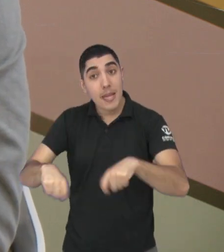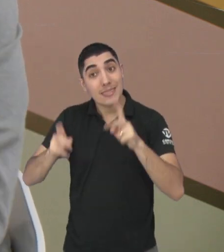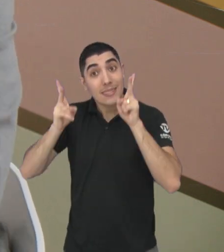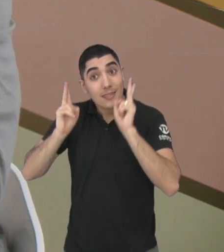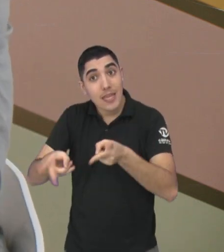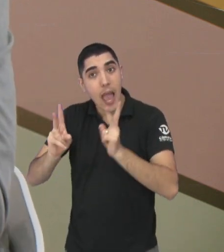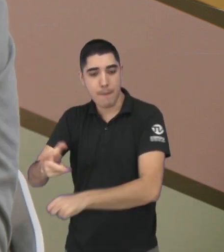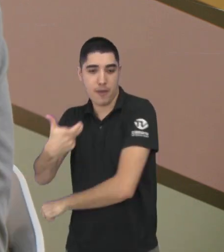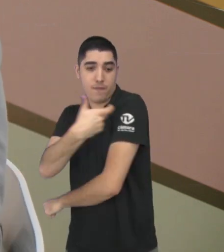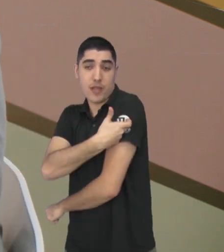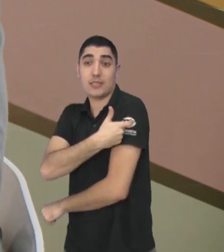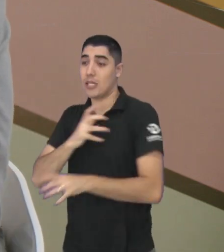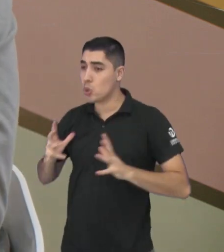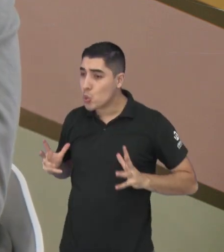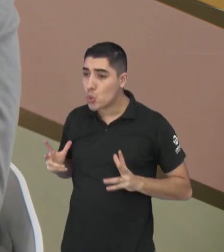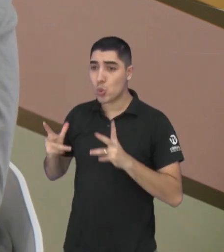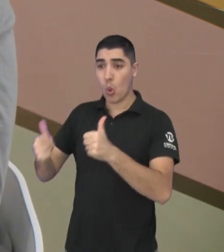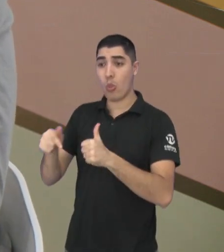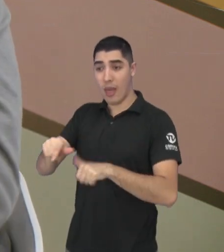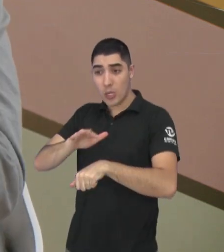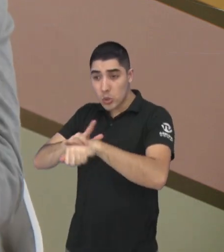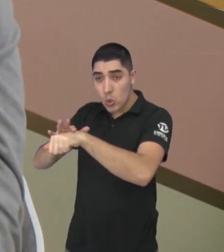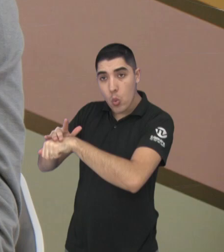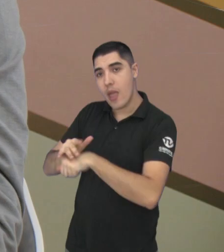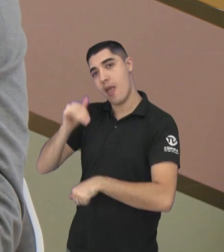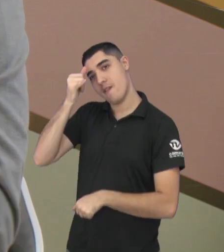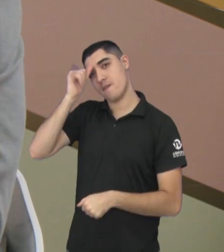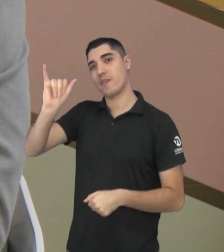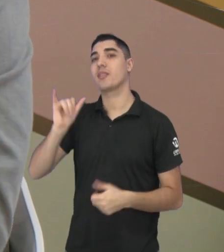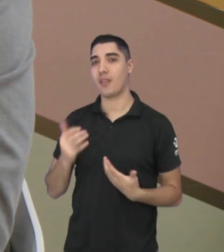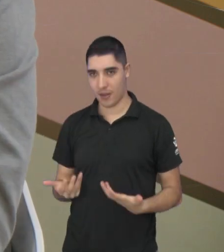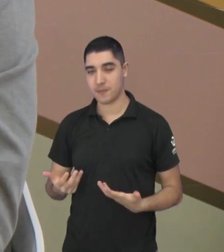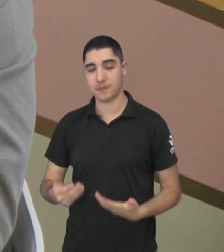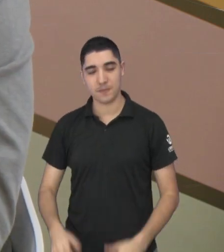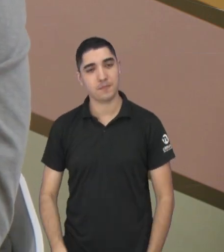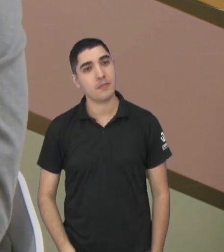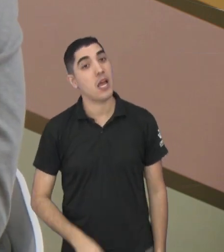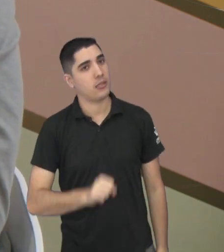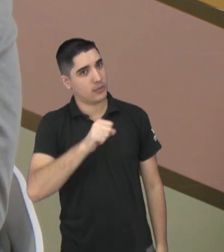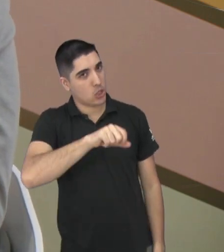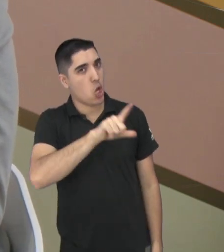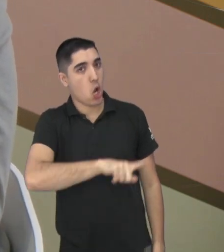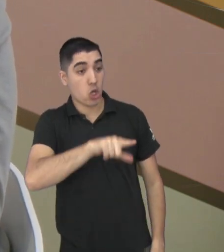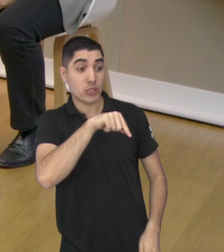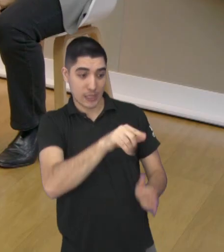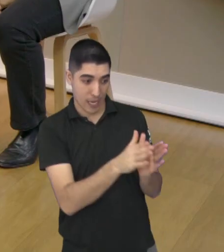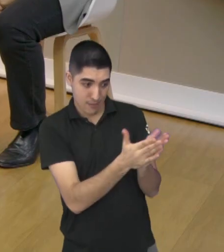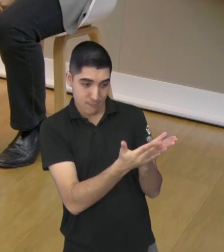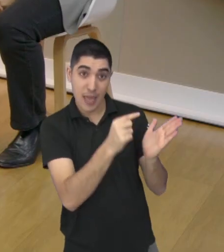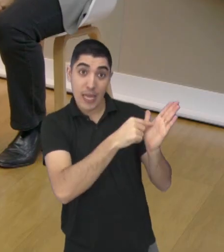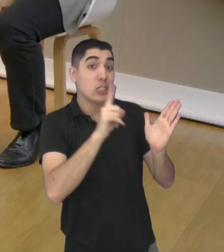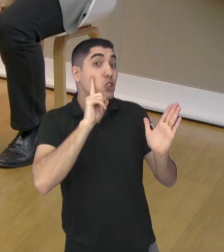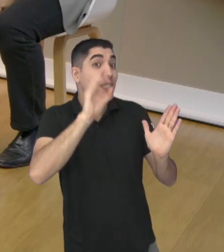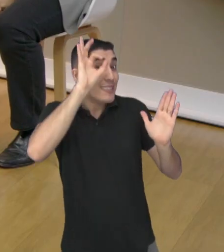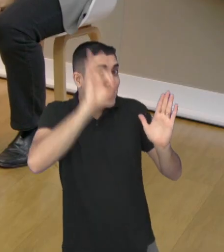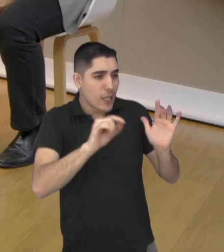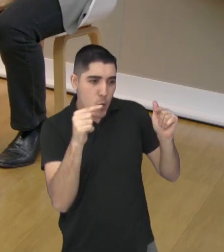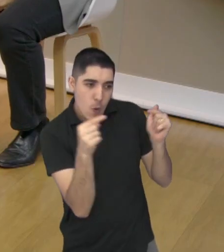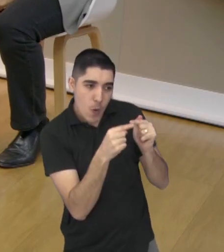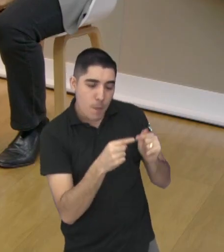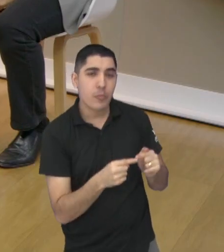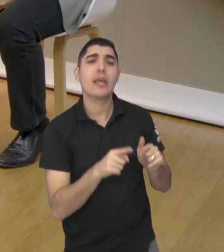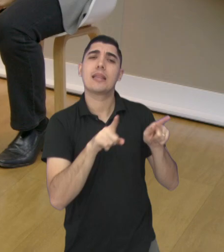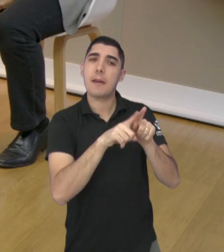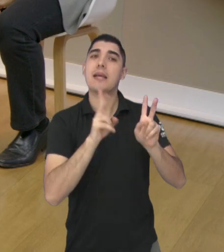valorizar a vacinação para todas essas doenças e para todas as vacinas disponíveis. Claro, manter o cartão lá em dia. Em dia. E uma